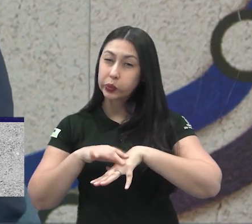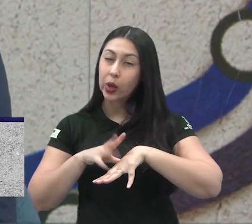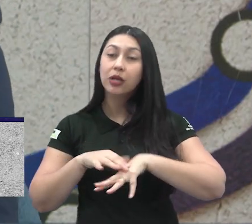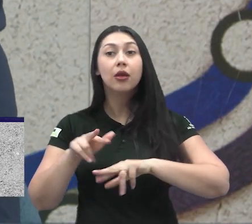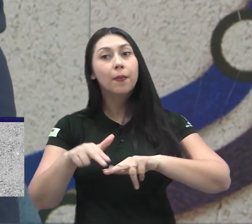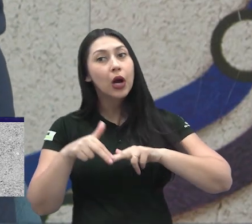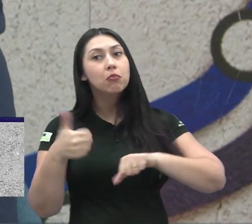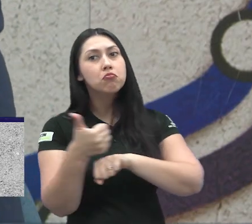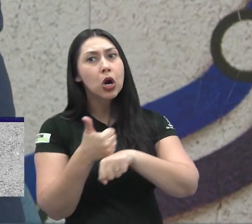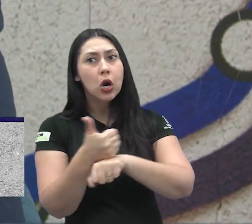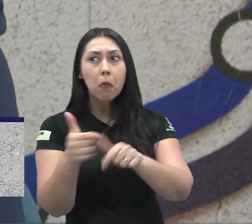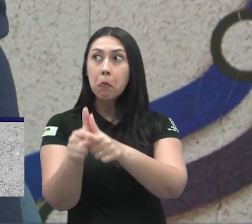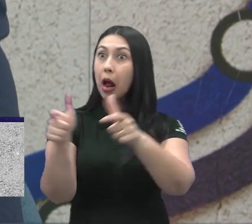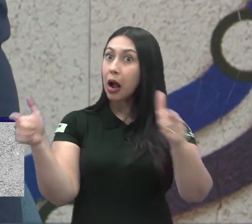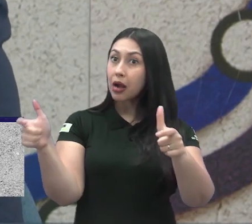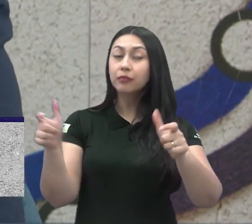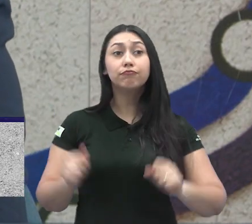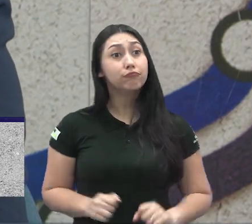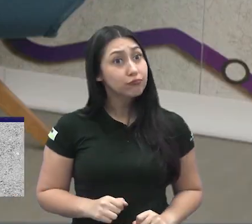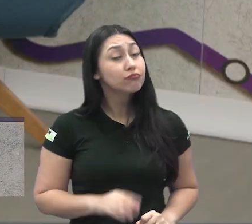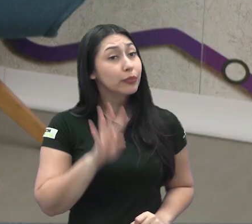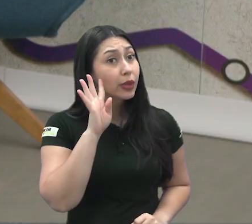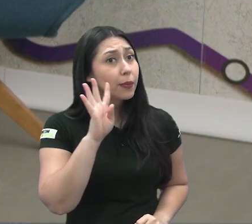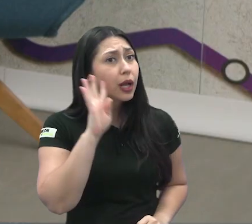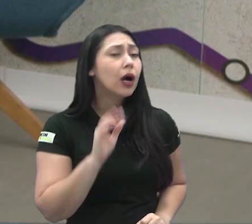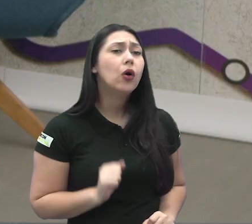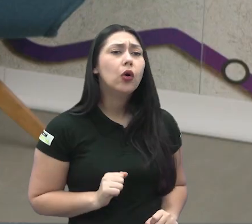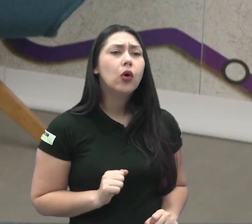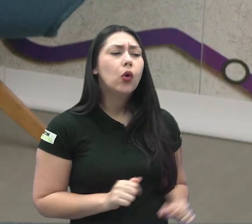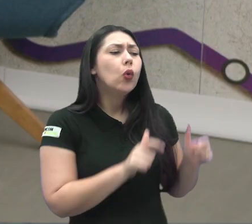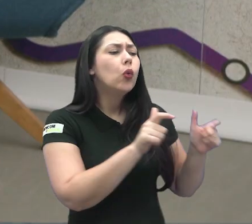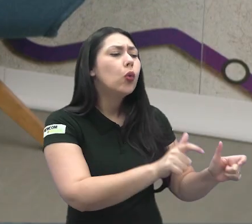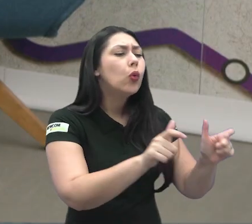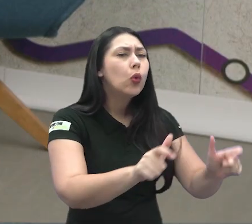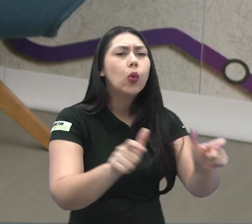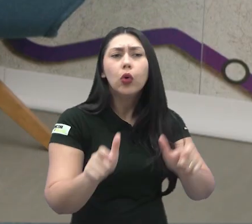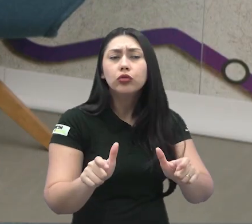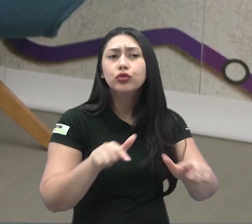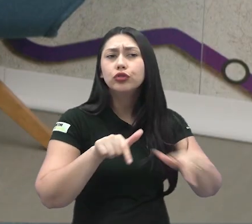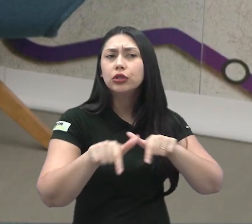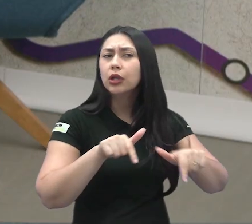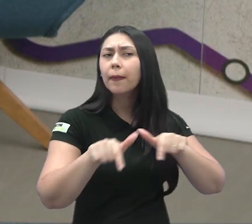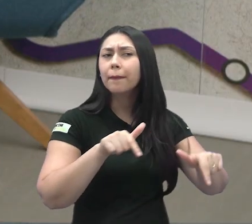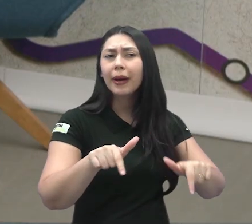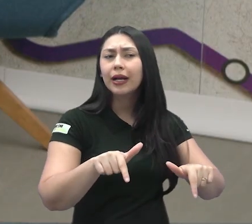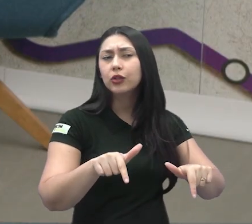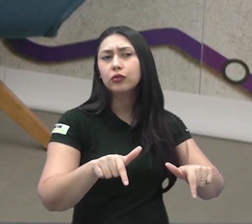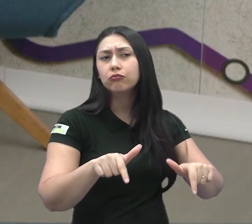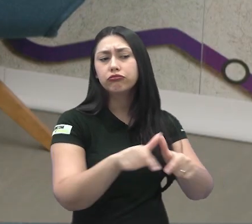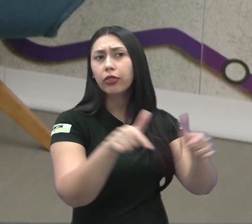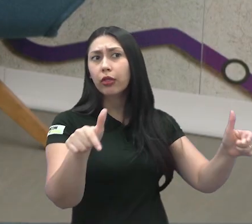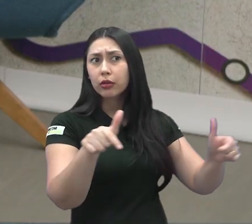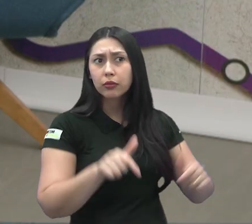uma profissão realmente abrangente. Legal. Bruna, quais são as áreas de atuação mais comuns dentro da